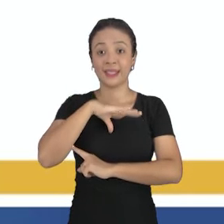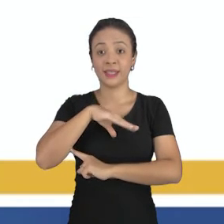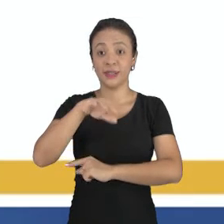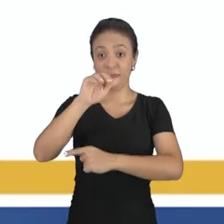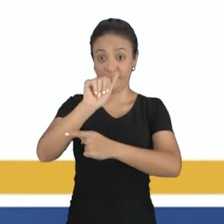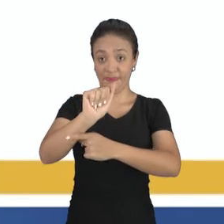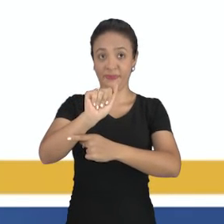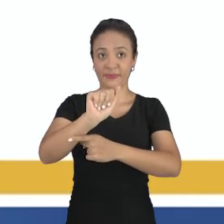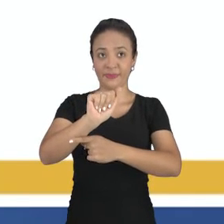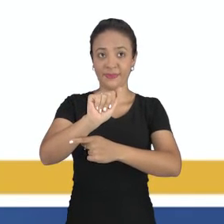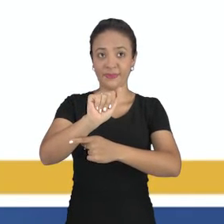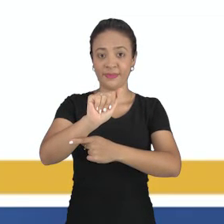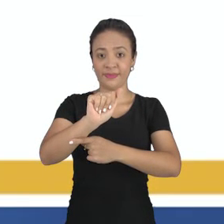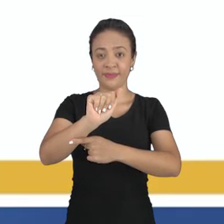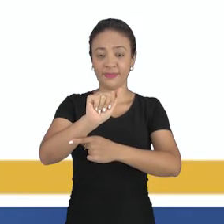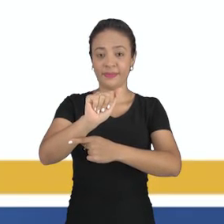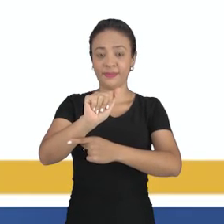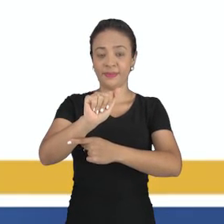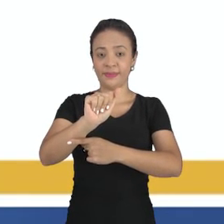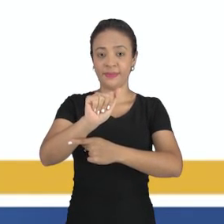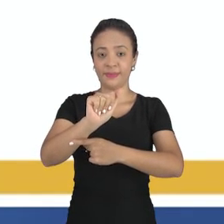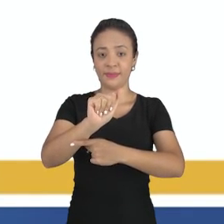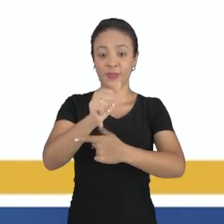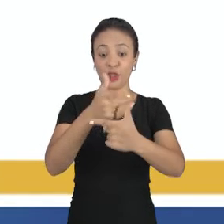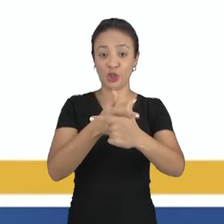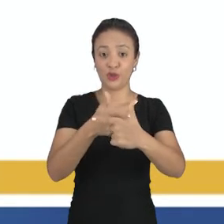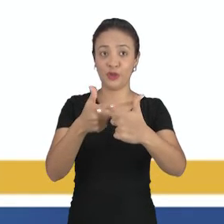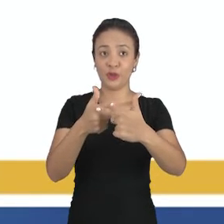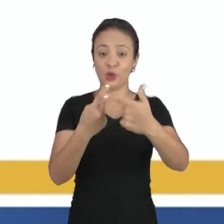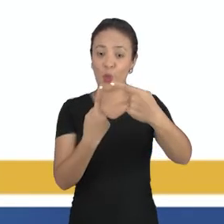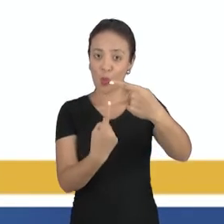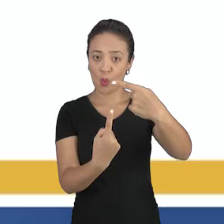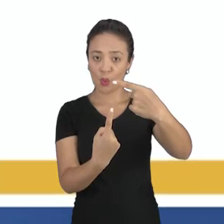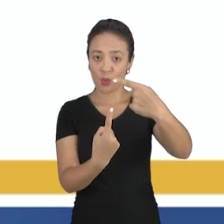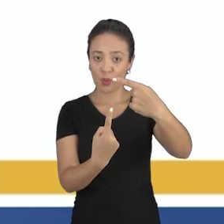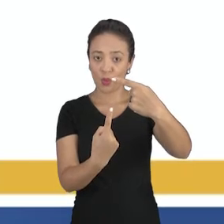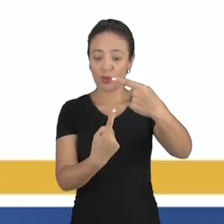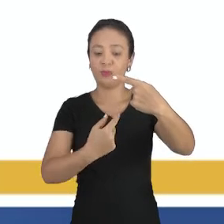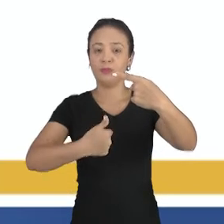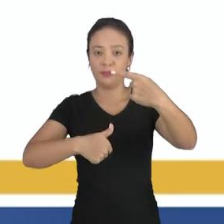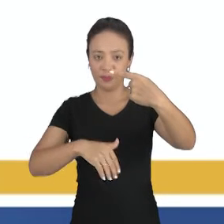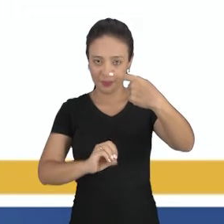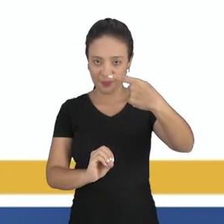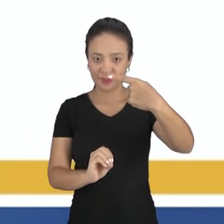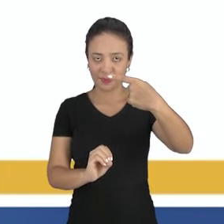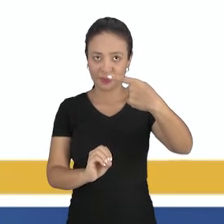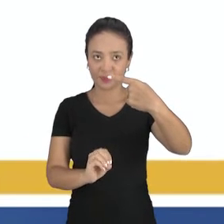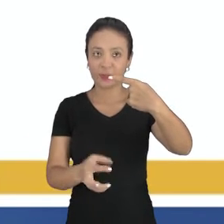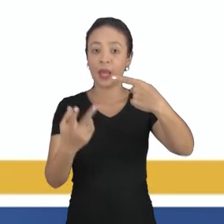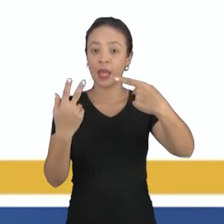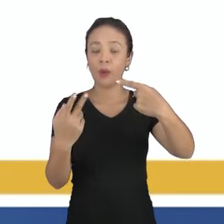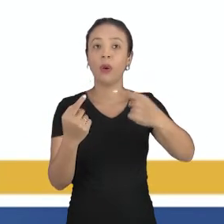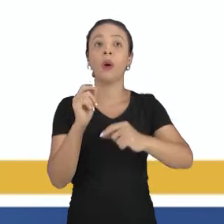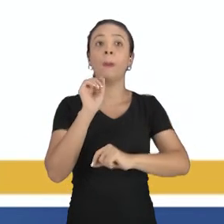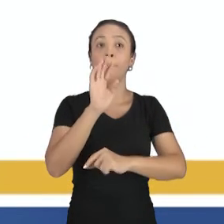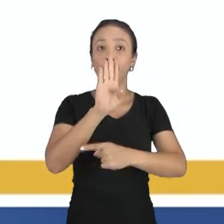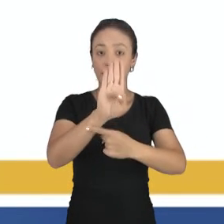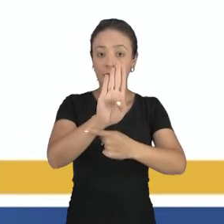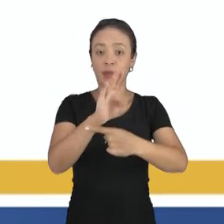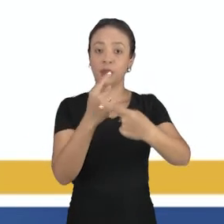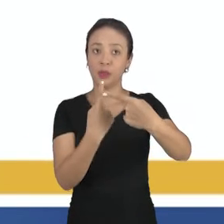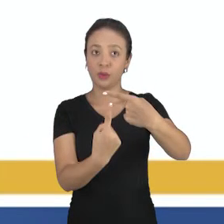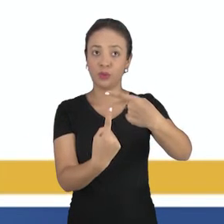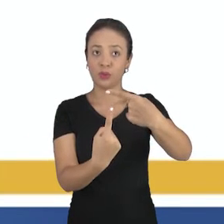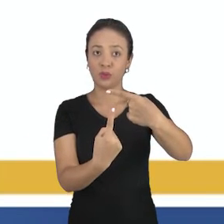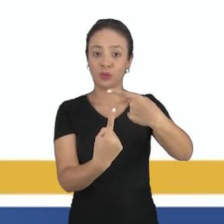aqui é um sobre cidade a a dividido sobre um sobre 10 = B sobre